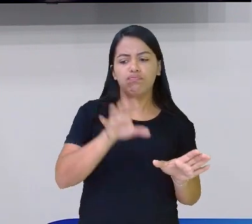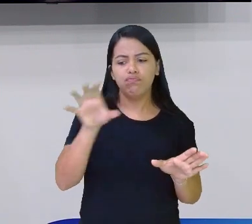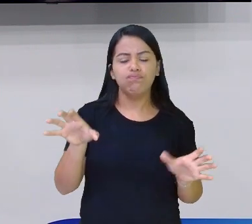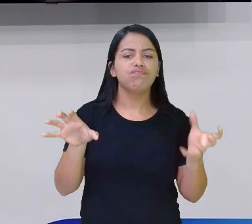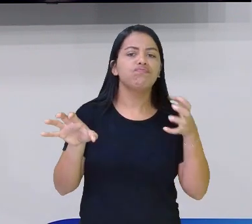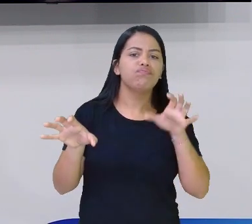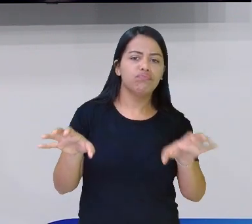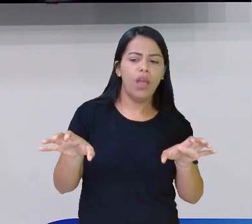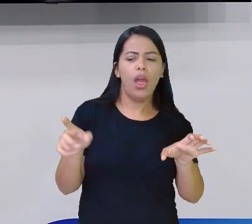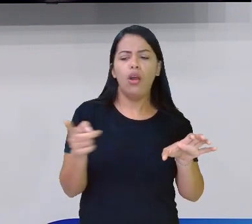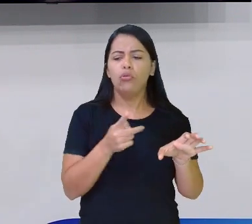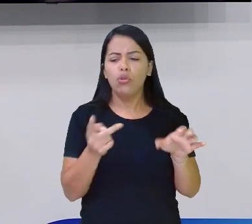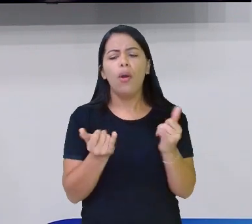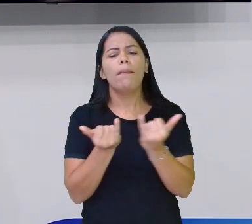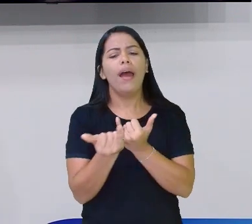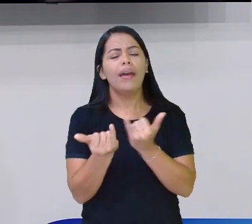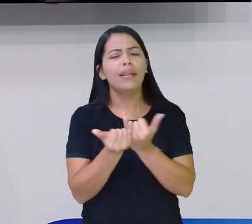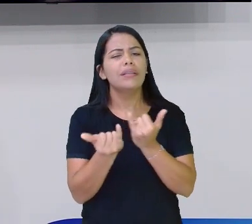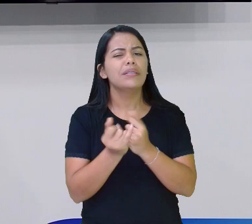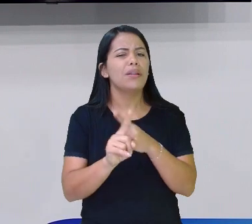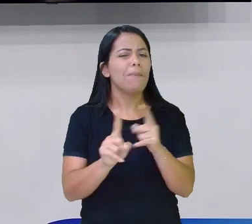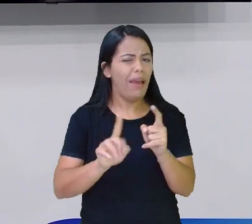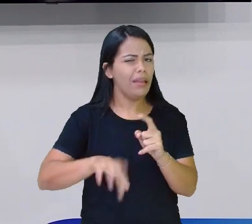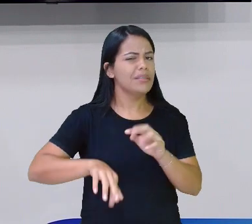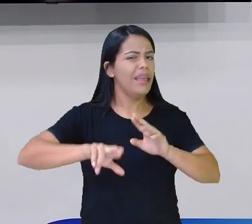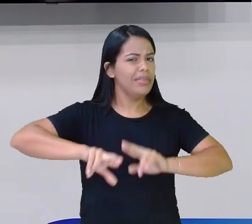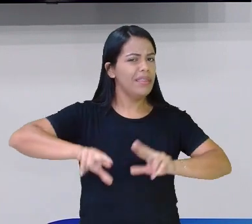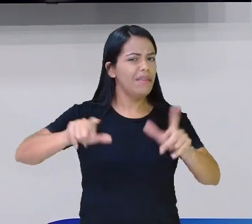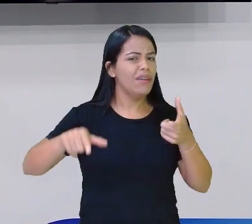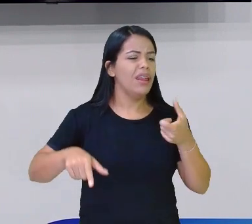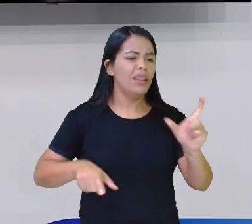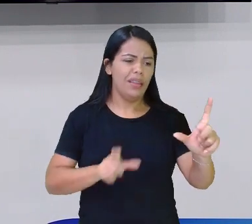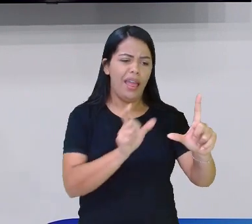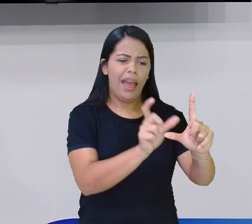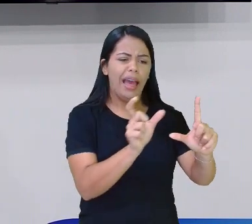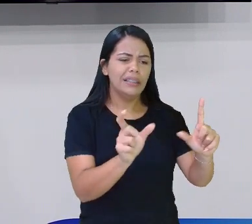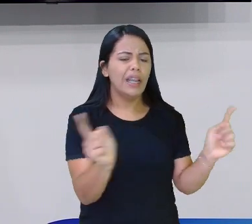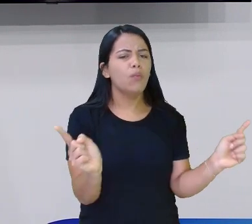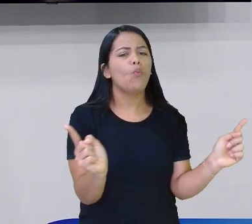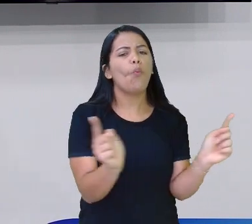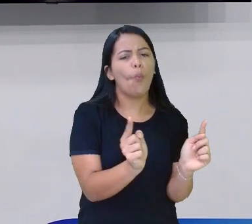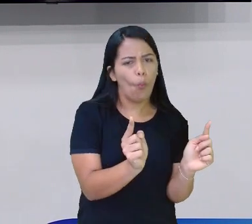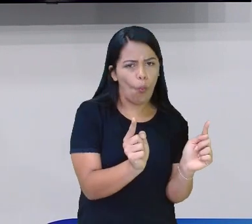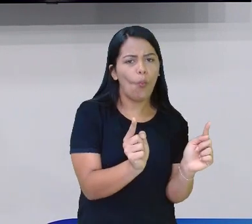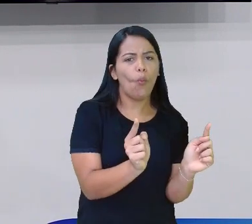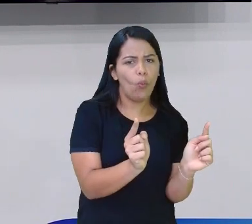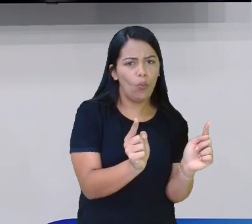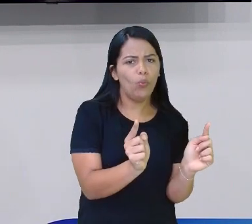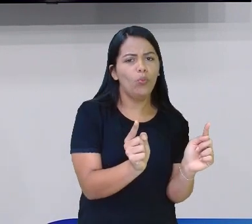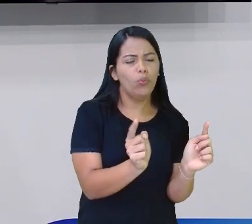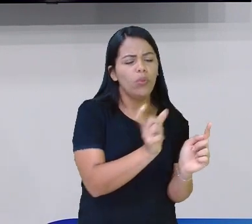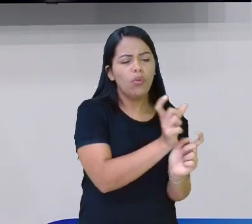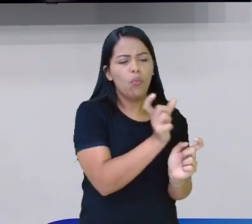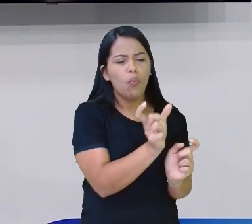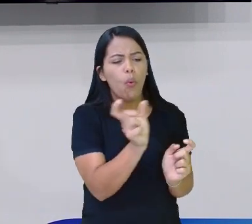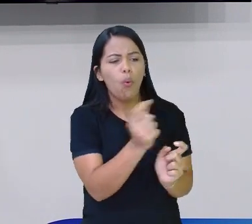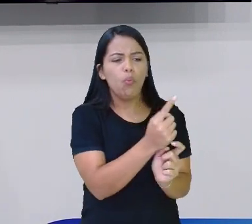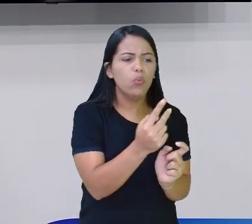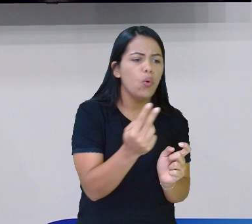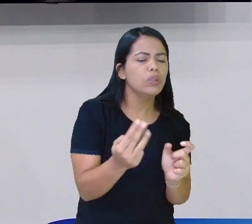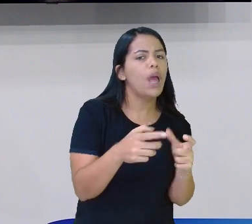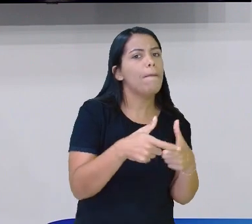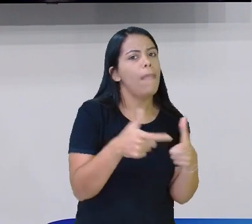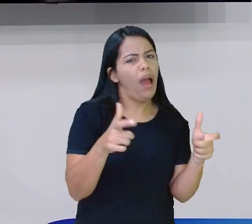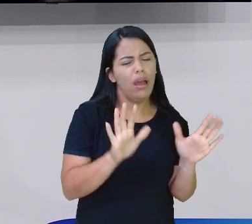apesar de muita semelhança, tem essa diferença aí, onde a tirinha é mais curtinha, a tirinha, como o nome já diz, não é? 3 ou 4 quadrinhos, enquanto a